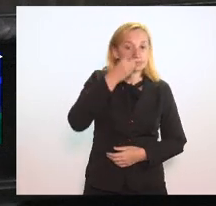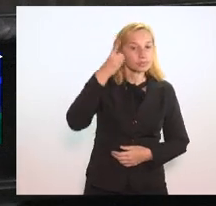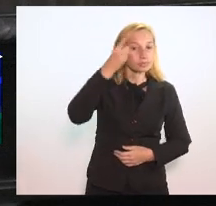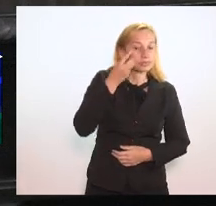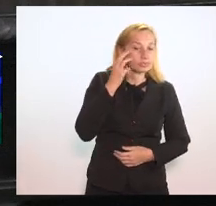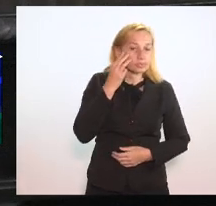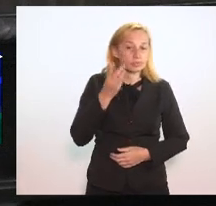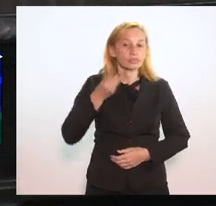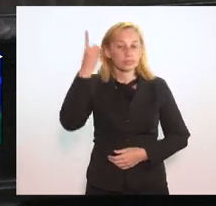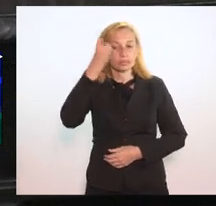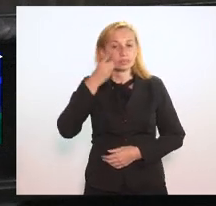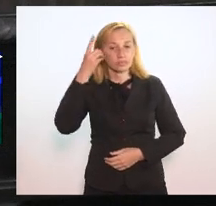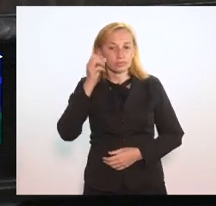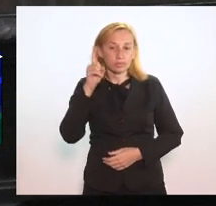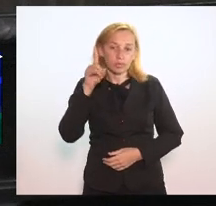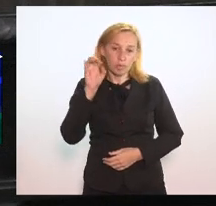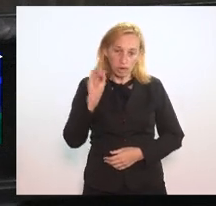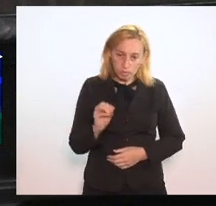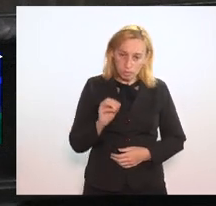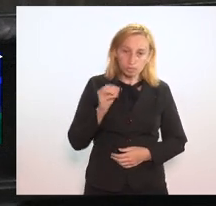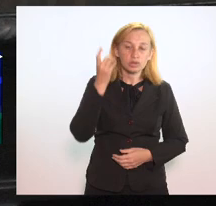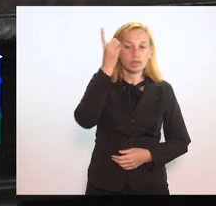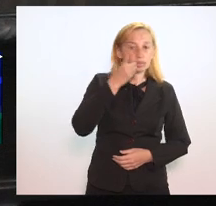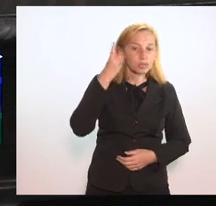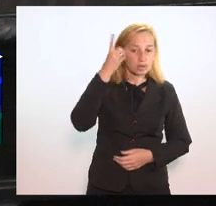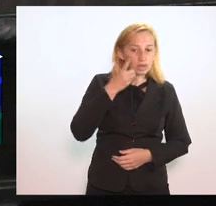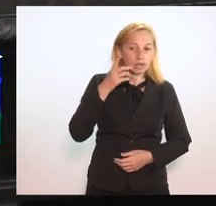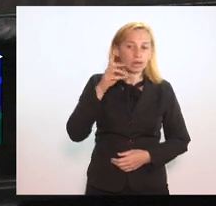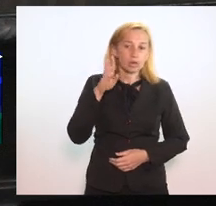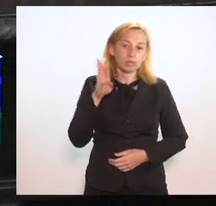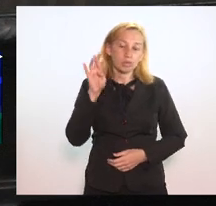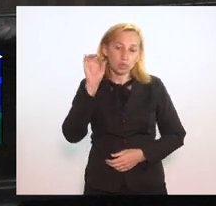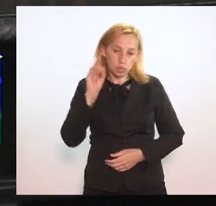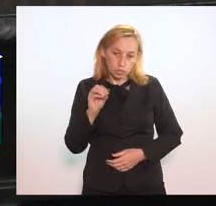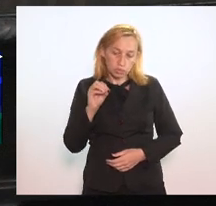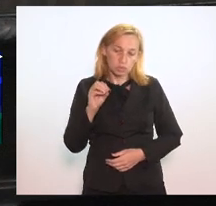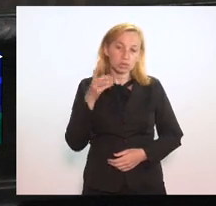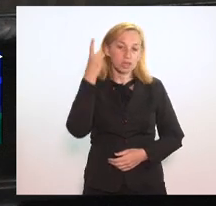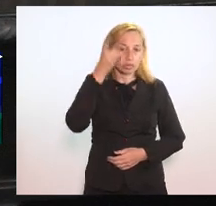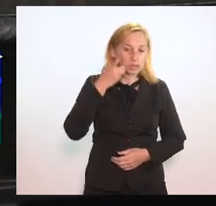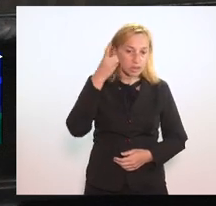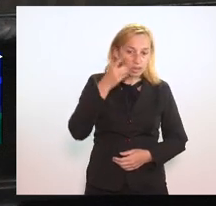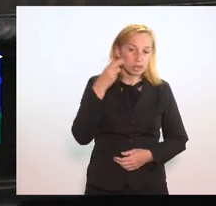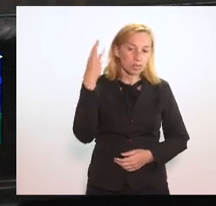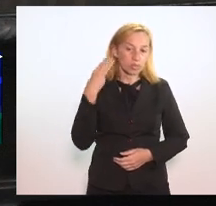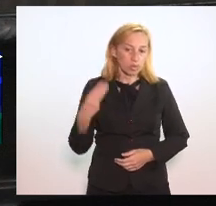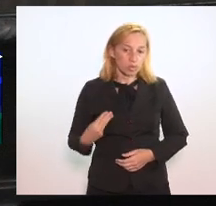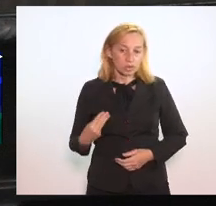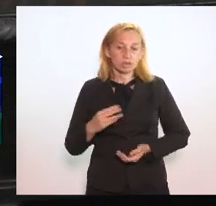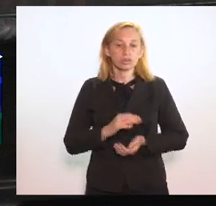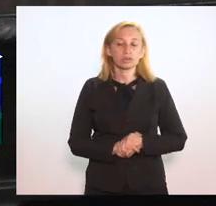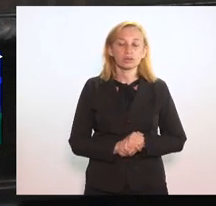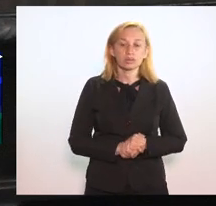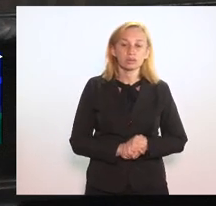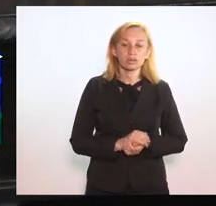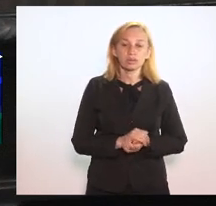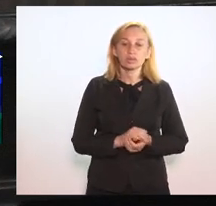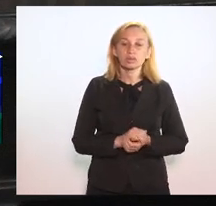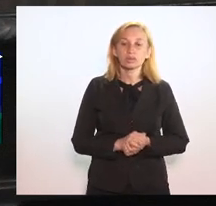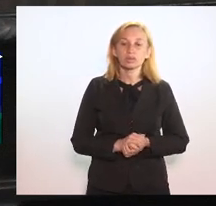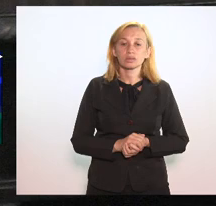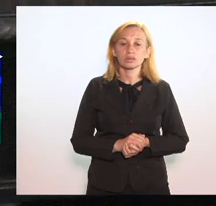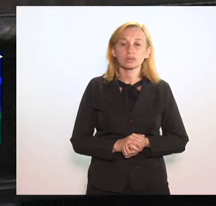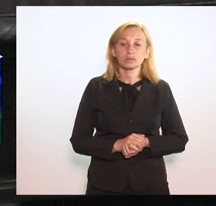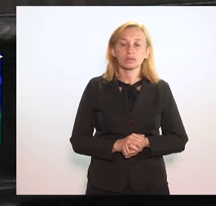waldeck Deputado Dr deodalto Deputado Rubens bomtempo Deputado da Mônica Francisco dele brigou